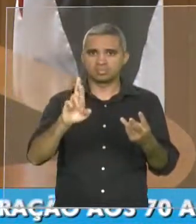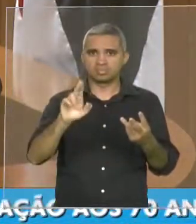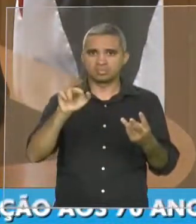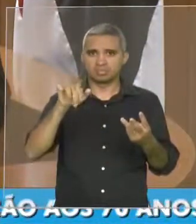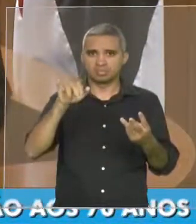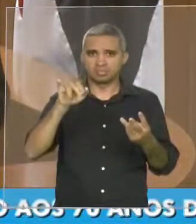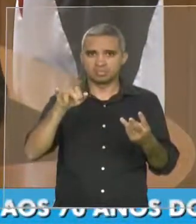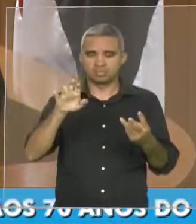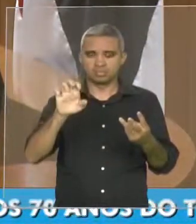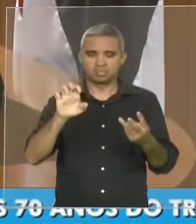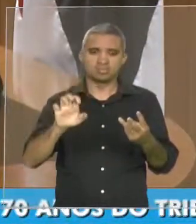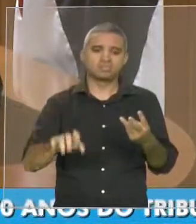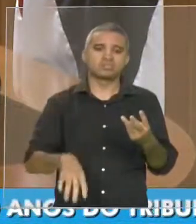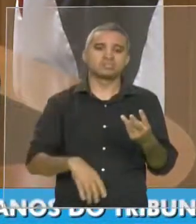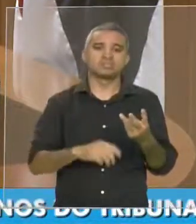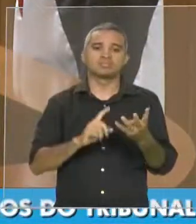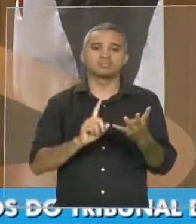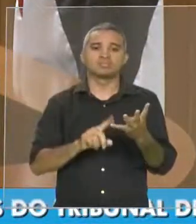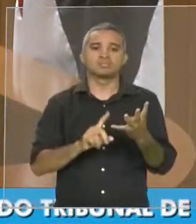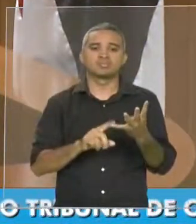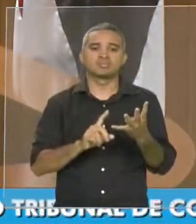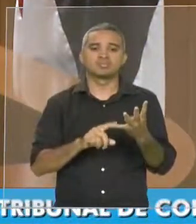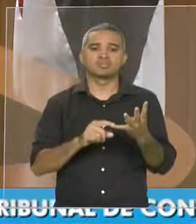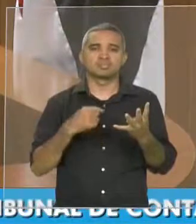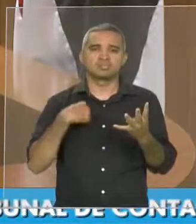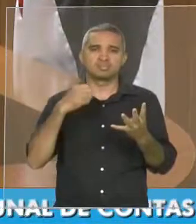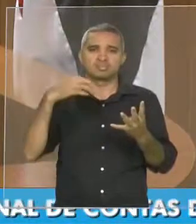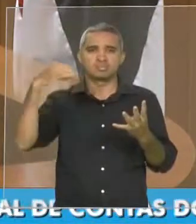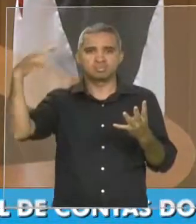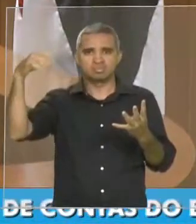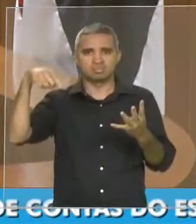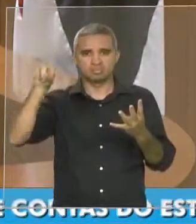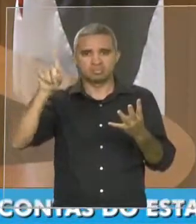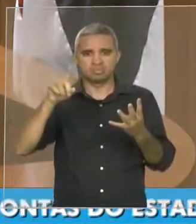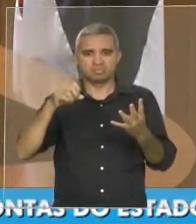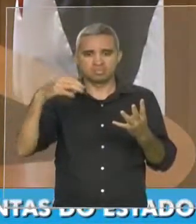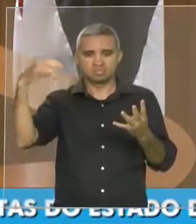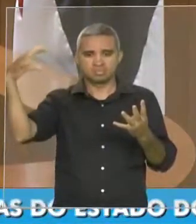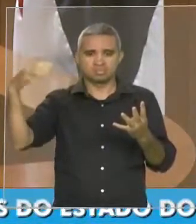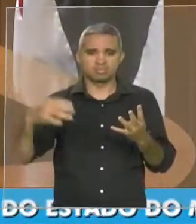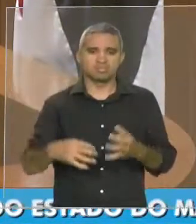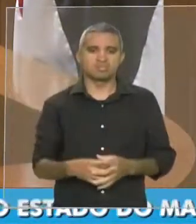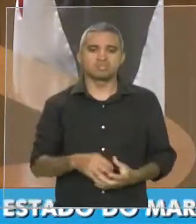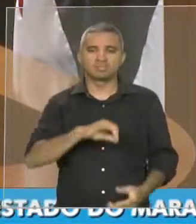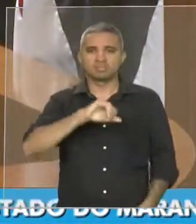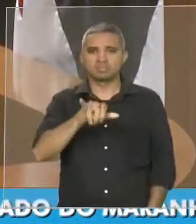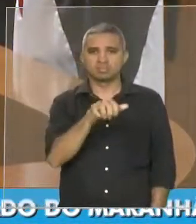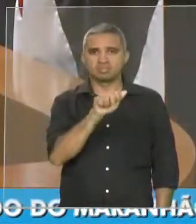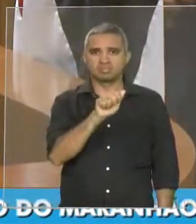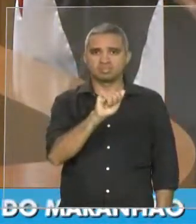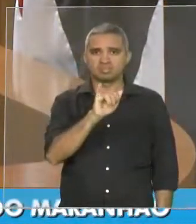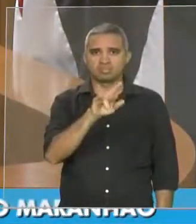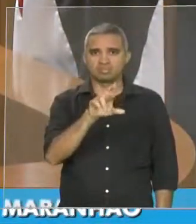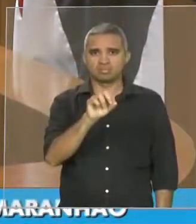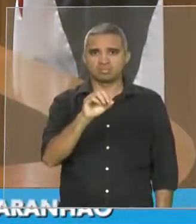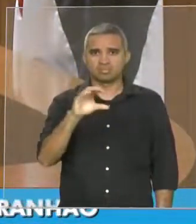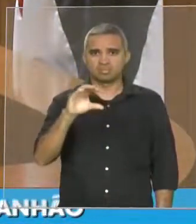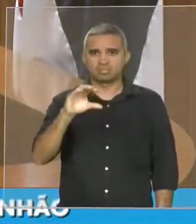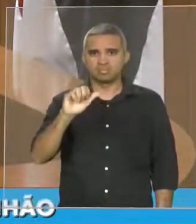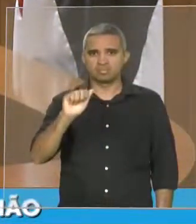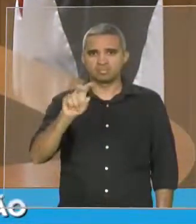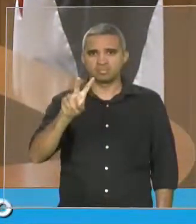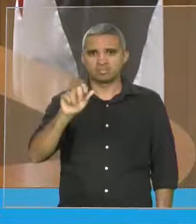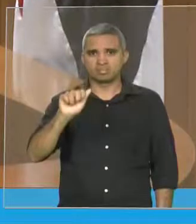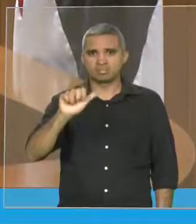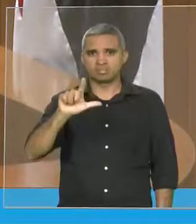não se encontra porque está em viagem, né? Está em viagem, o Jairo Cavalcante. Pois bem, eu